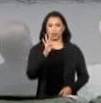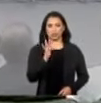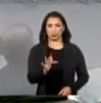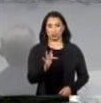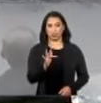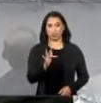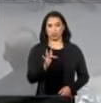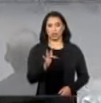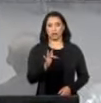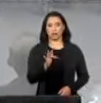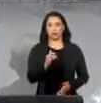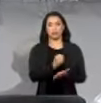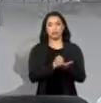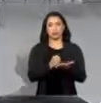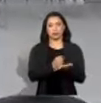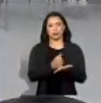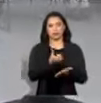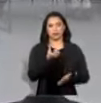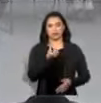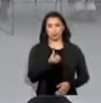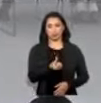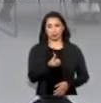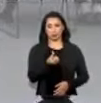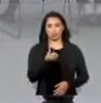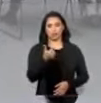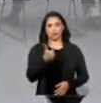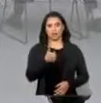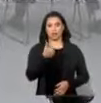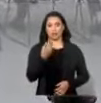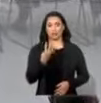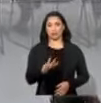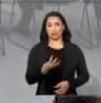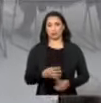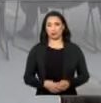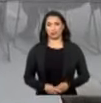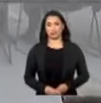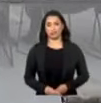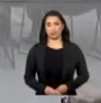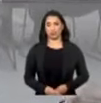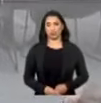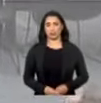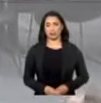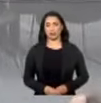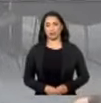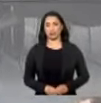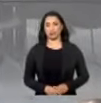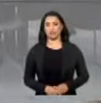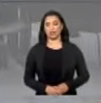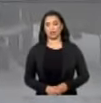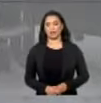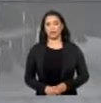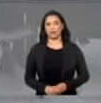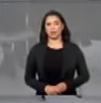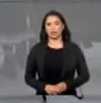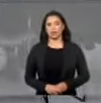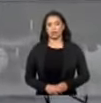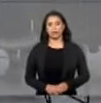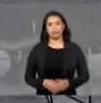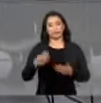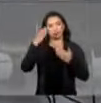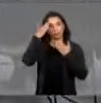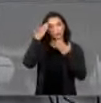preceito fundamental 614. Senhora ministra Rosa Weber, minha colega, a quem eu agradeço pela